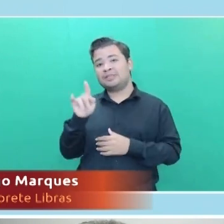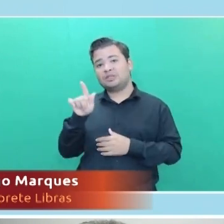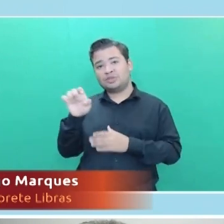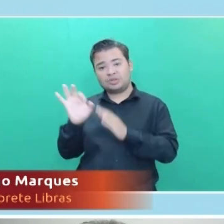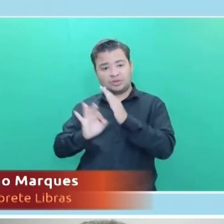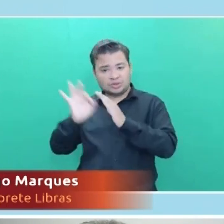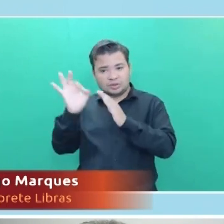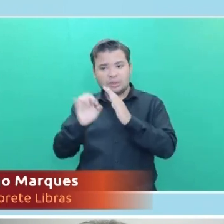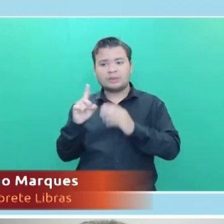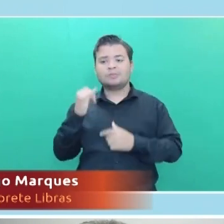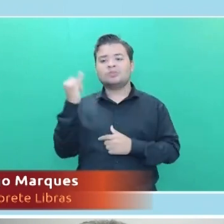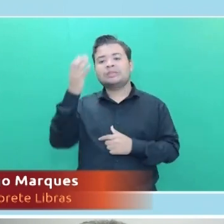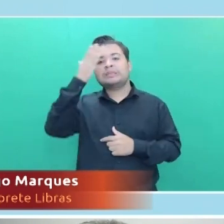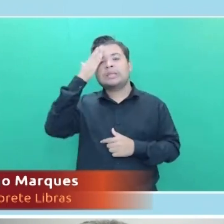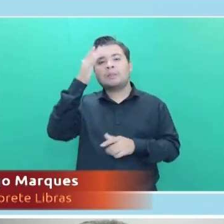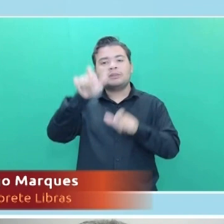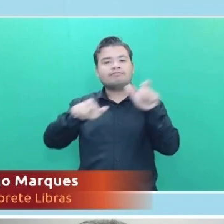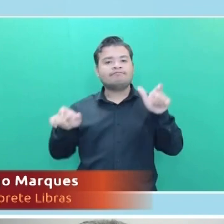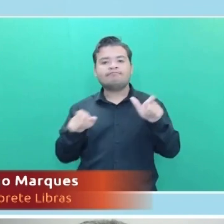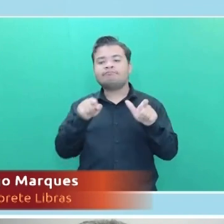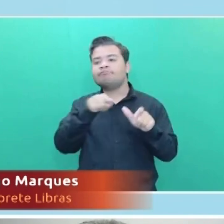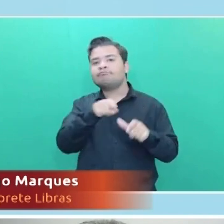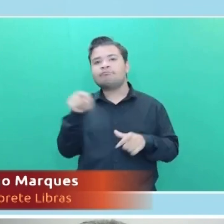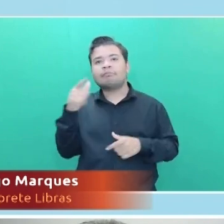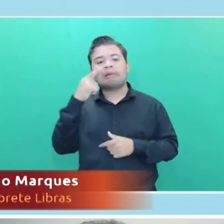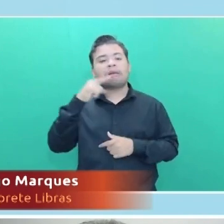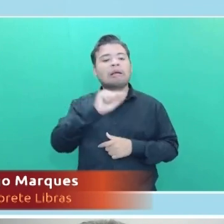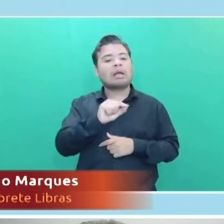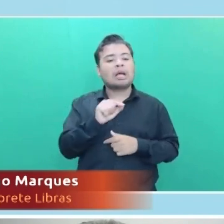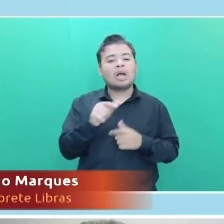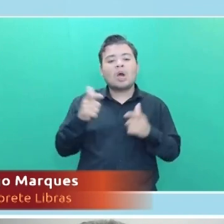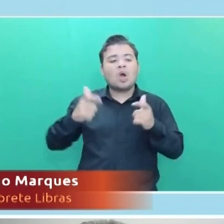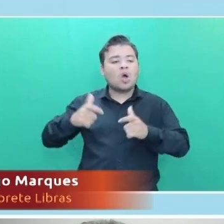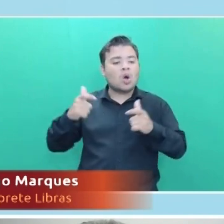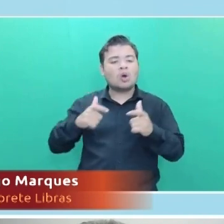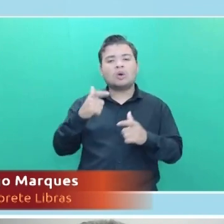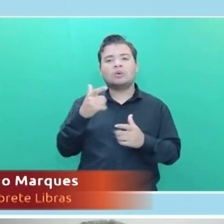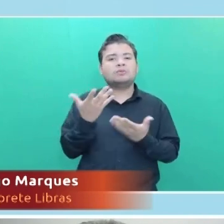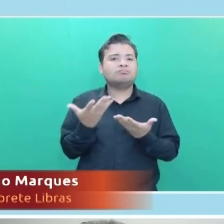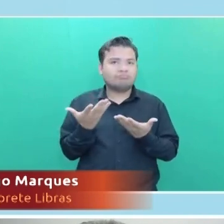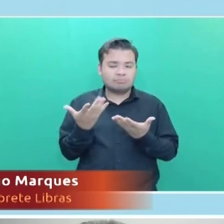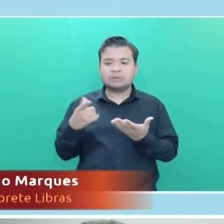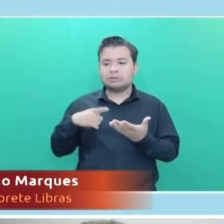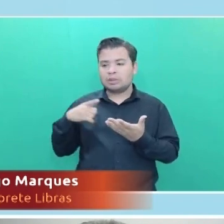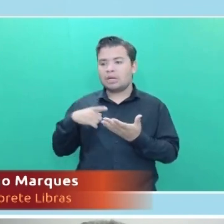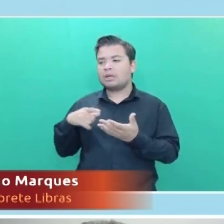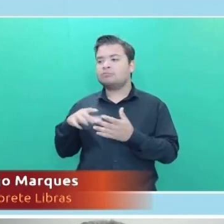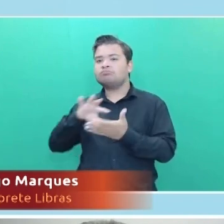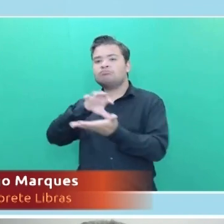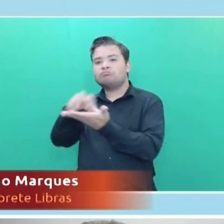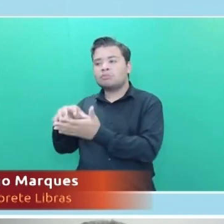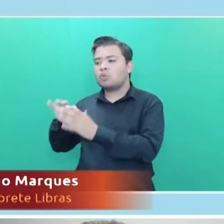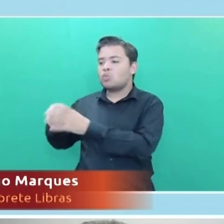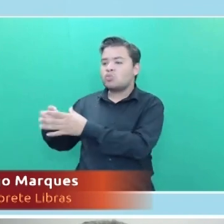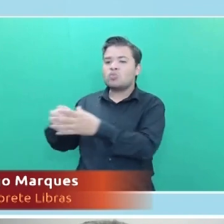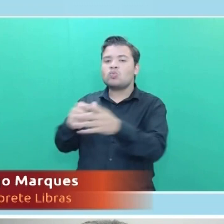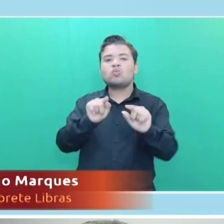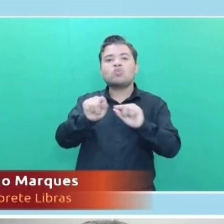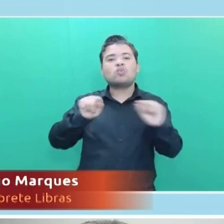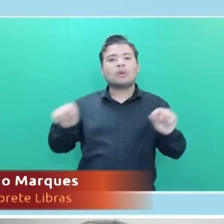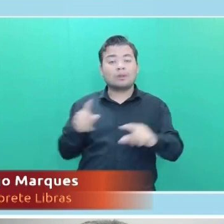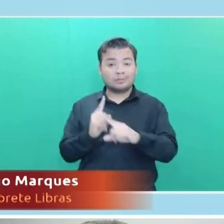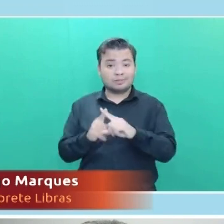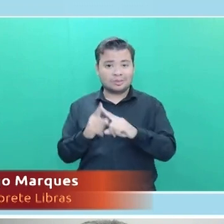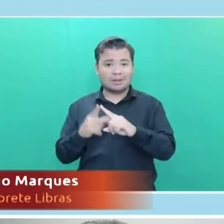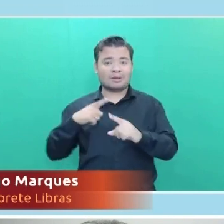essas pessoas, né? Onde estão esses indígenas, quem são eles, quais as etnias, para que esses números possam ser usados para